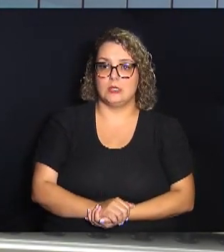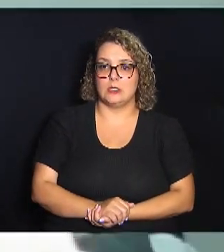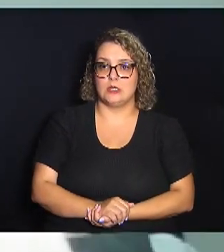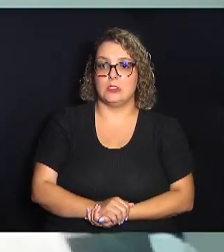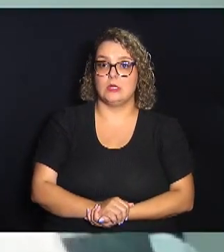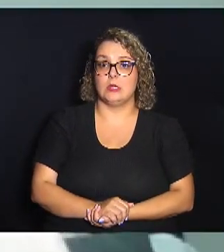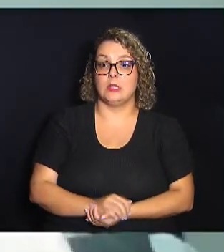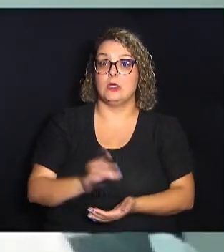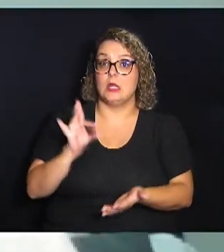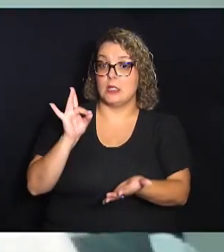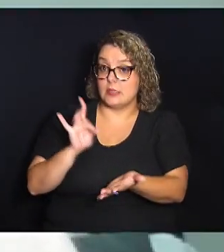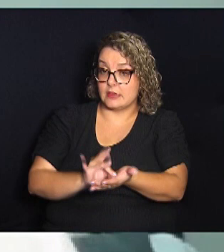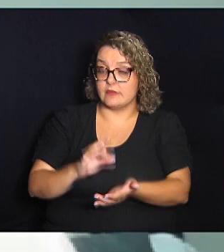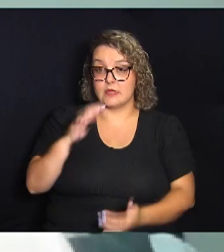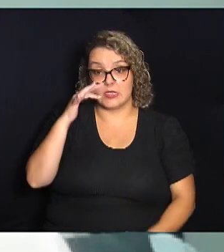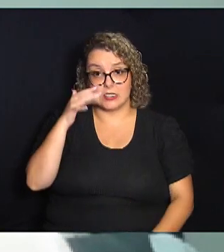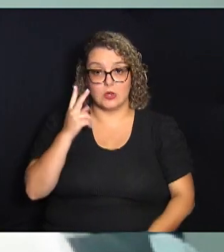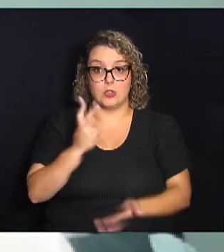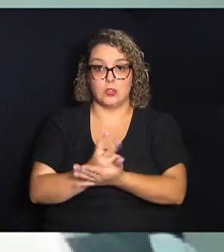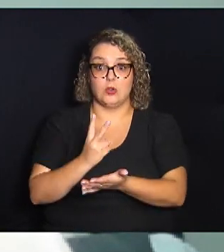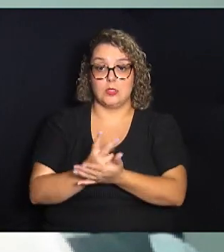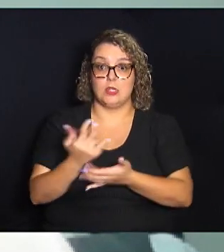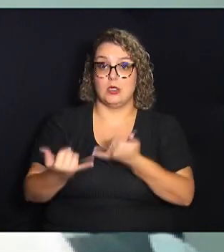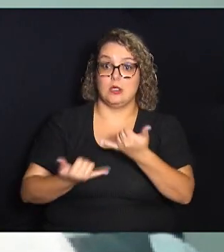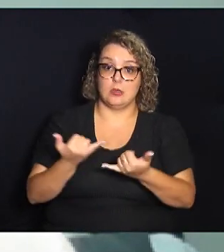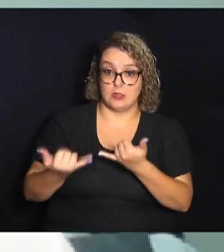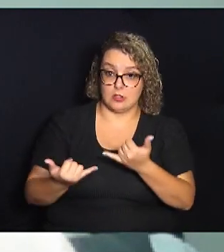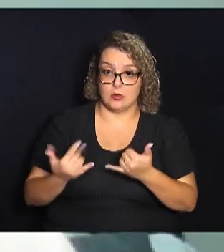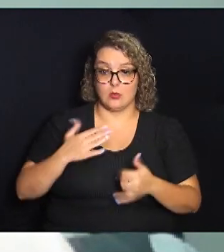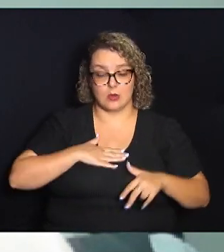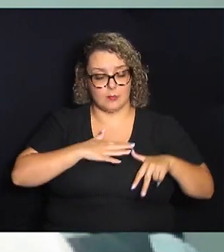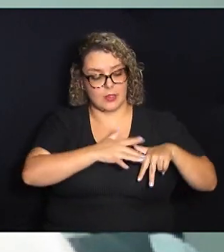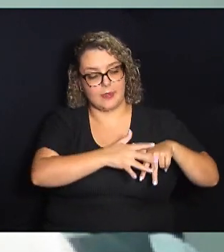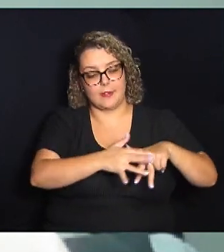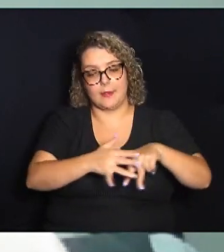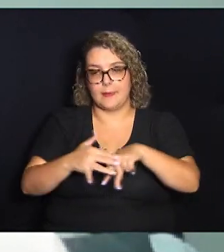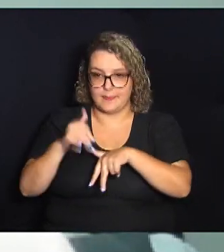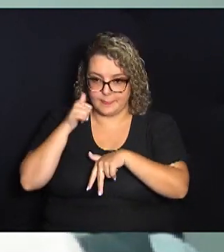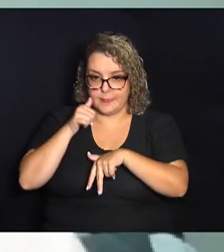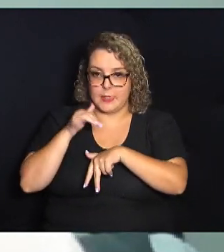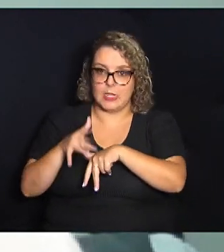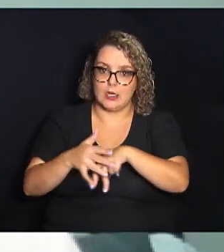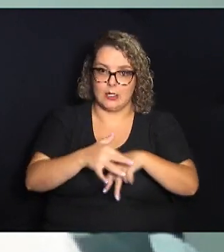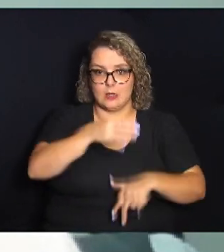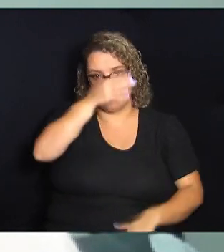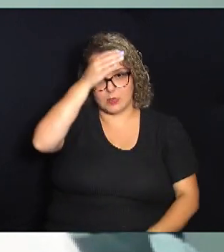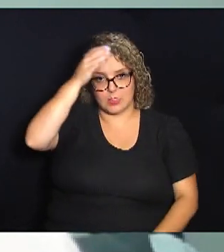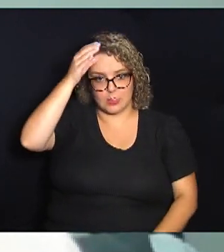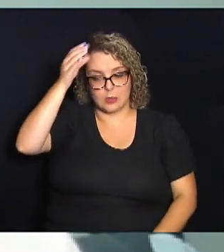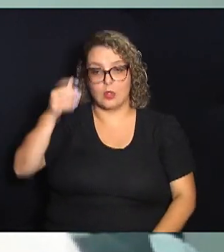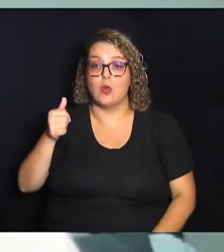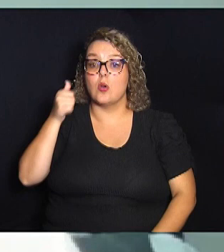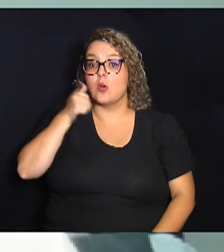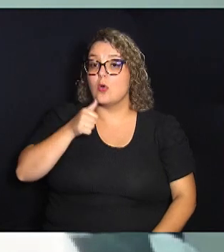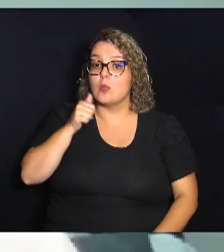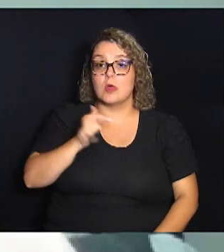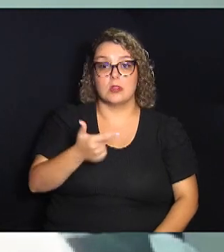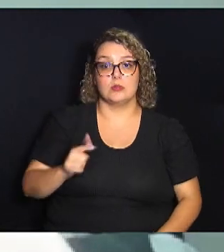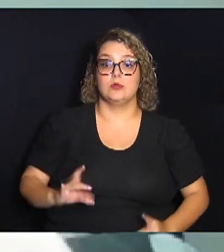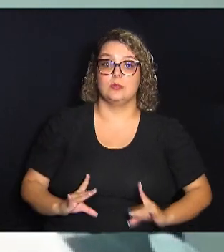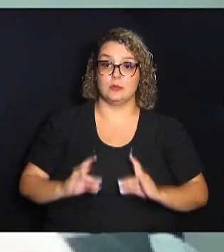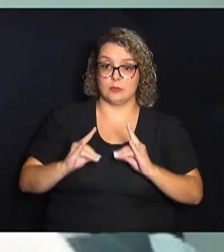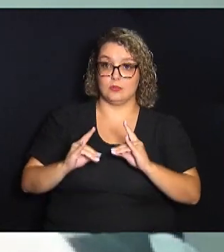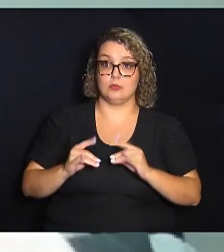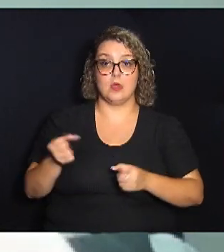Na verdade, Ana, eu sempre brinco com as minhas pacientes, com as minhas clientes, que uma mulher sem hormônio é um carro